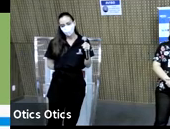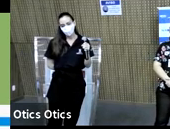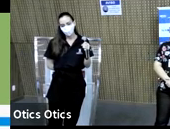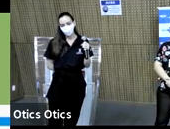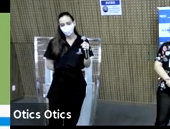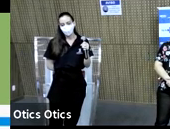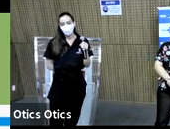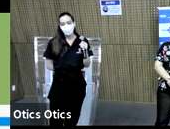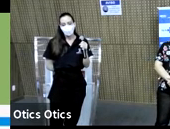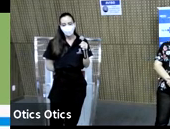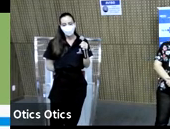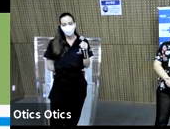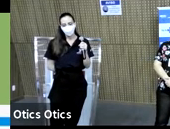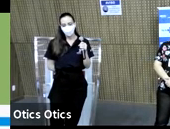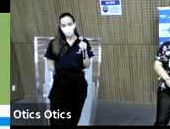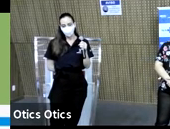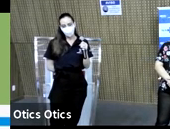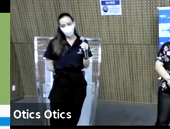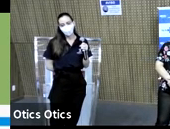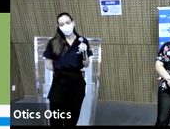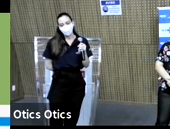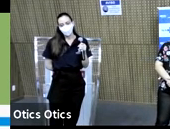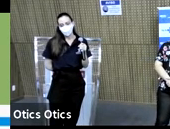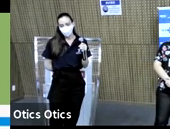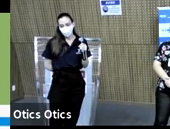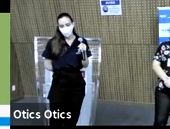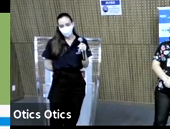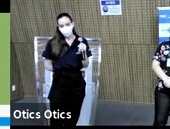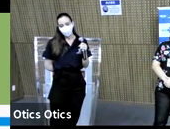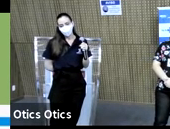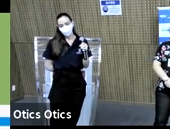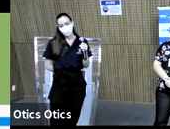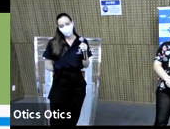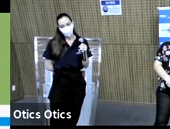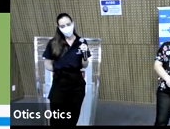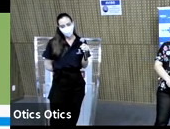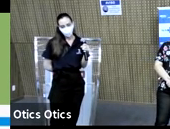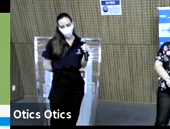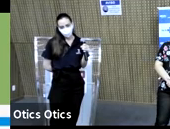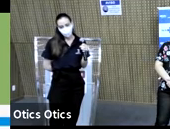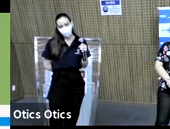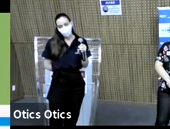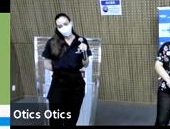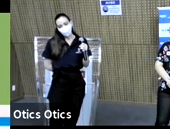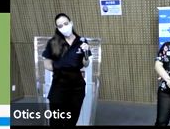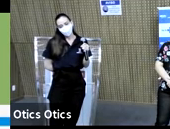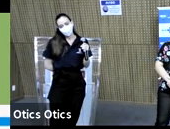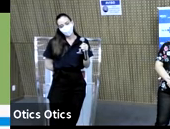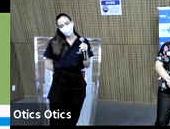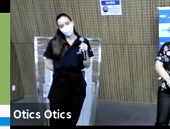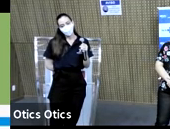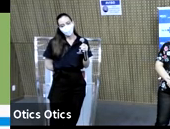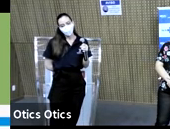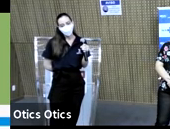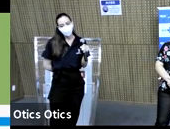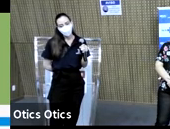Em relação à avaliação do pé, nós tivemos um total de 7 avaliações, e